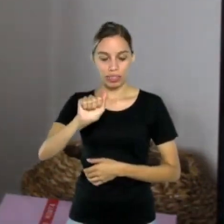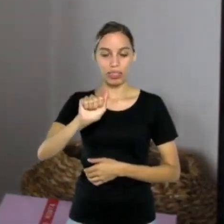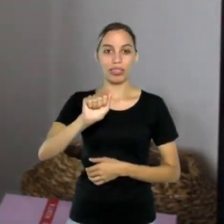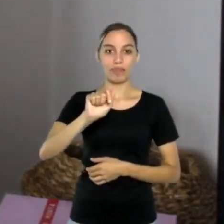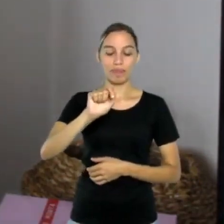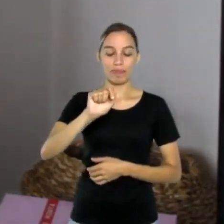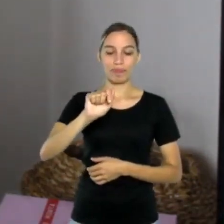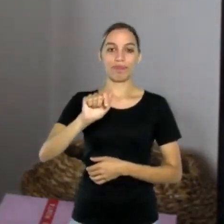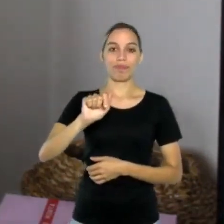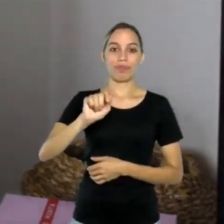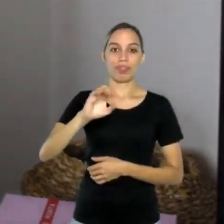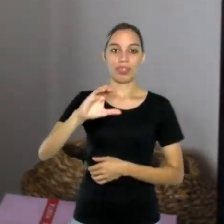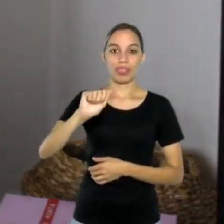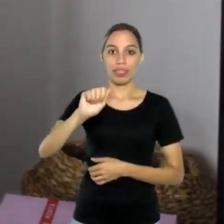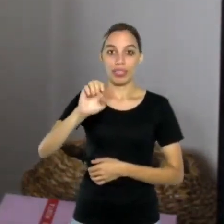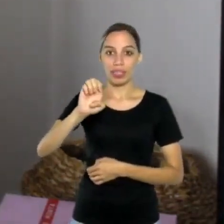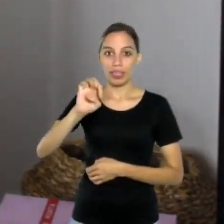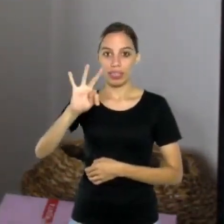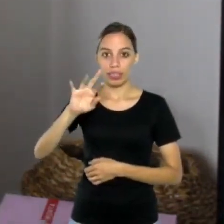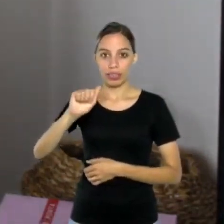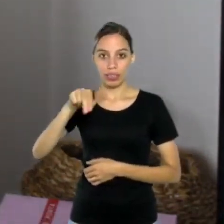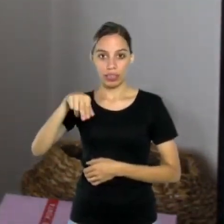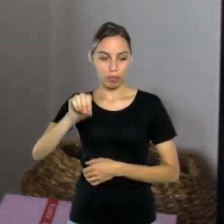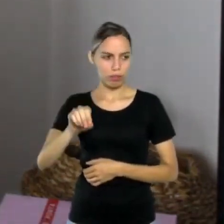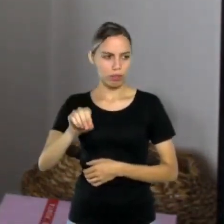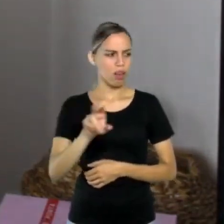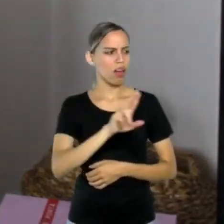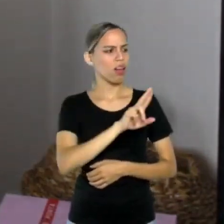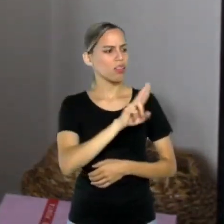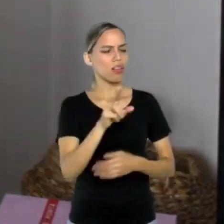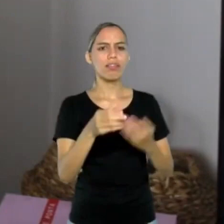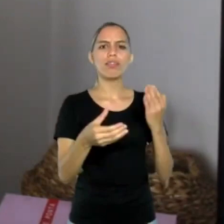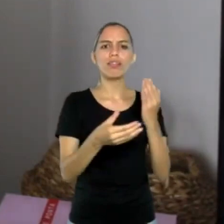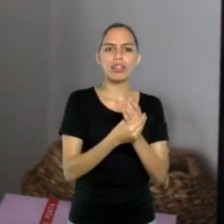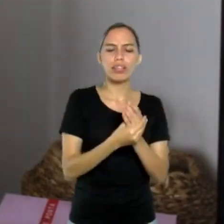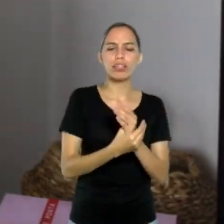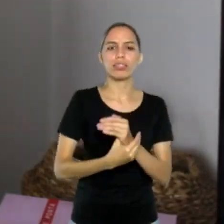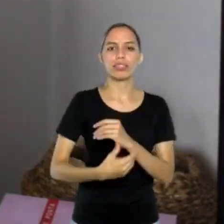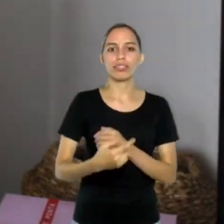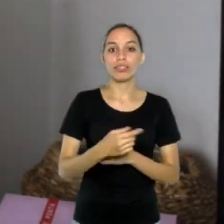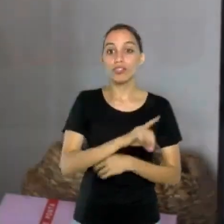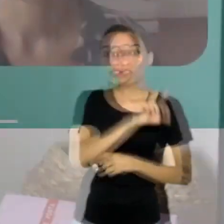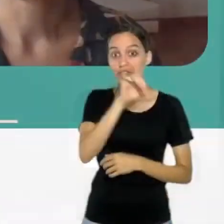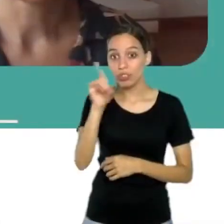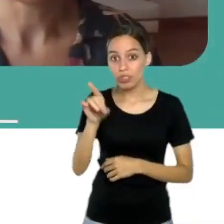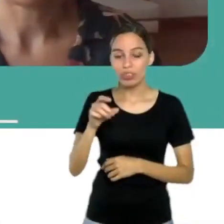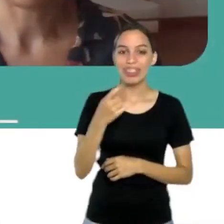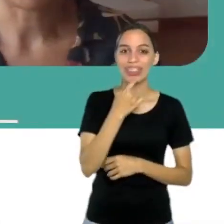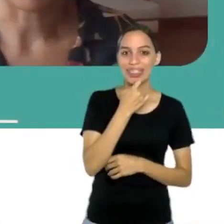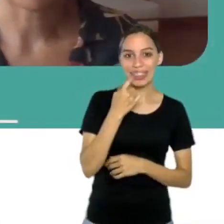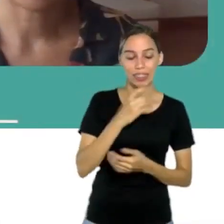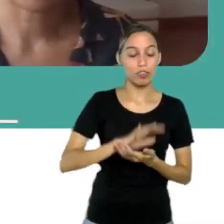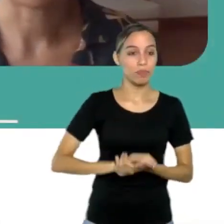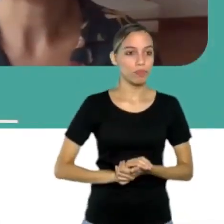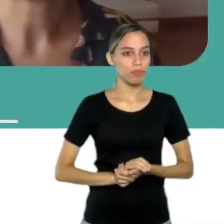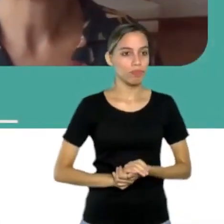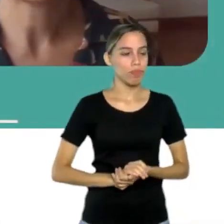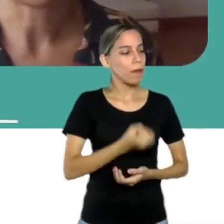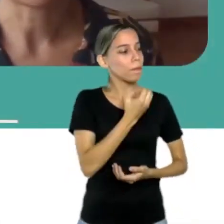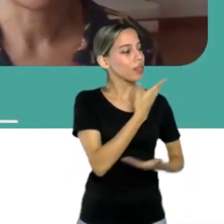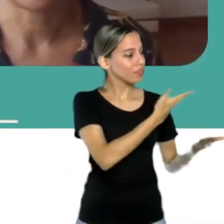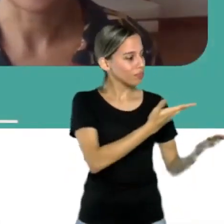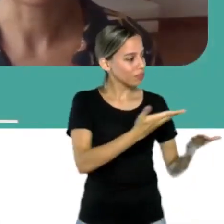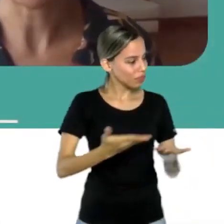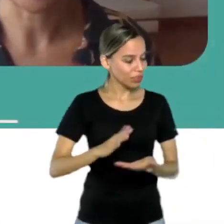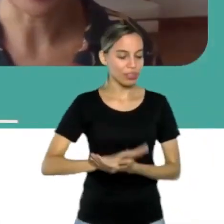lançando, que é Os Dias ou Os Dentes, da editora Urutau. Bem-vinda, Elisa. Obrigada, é um